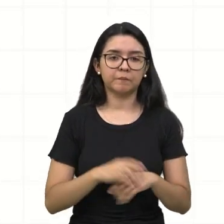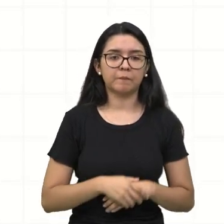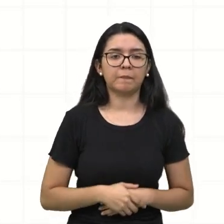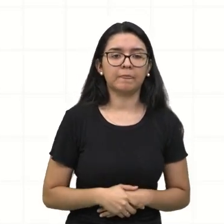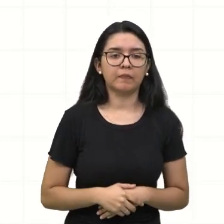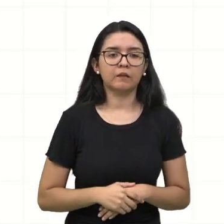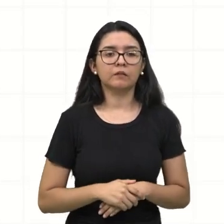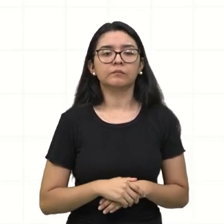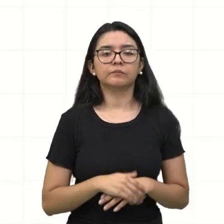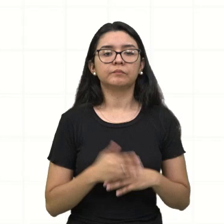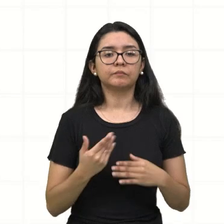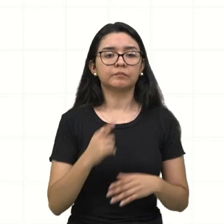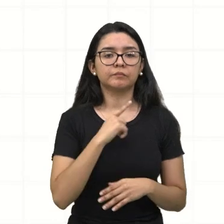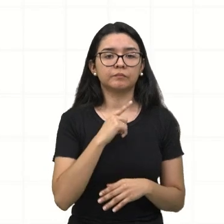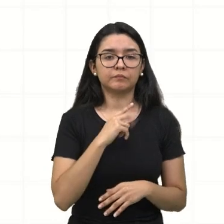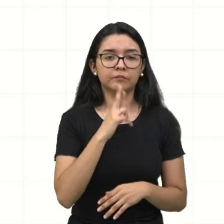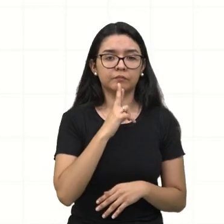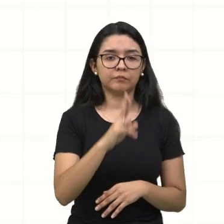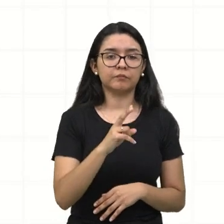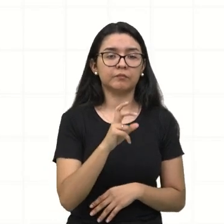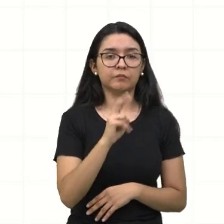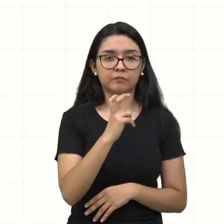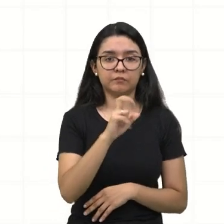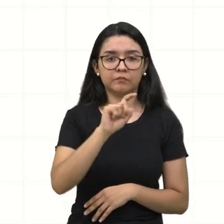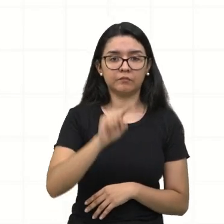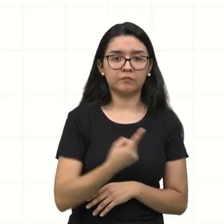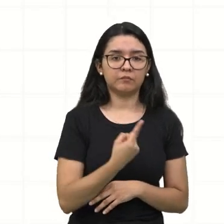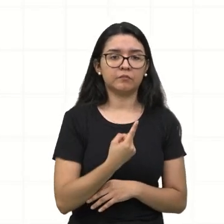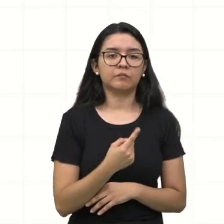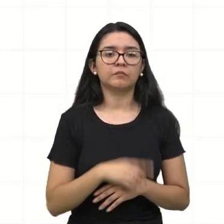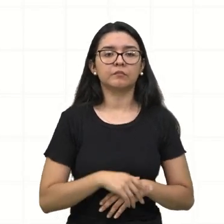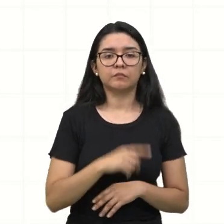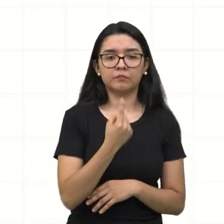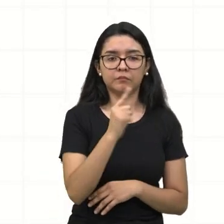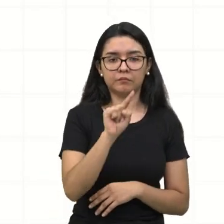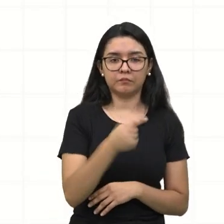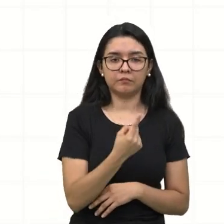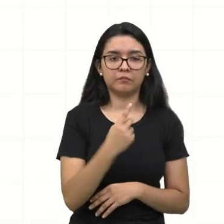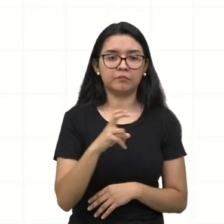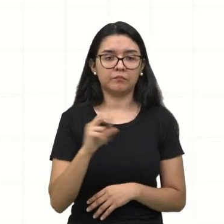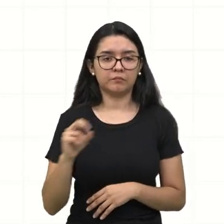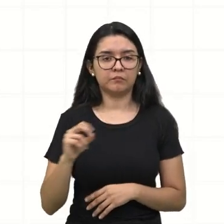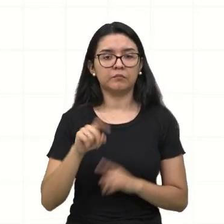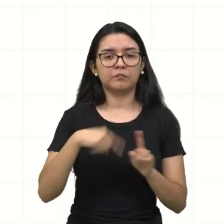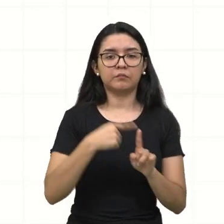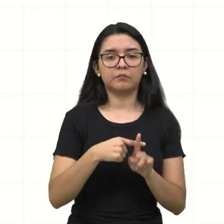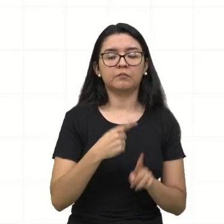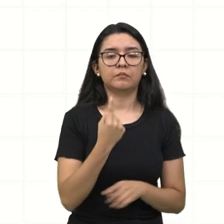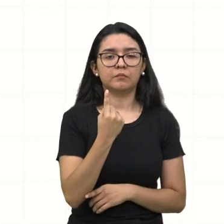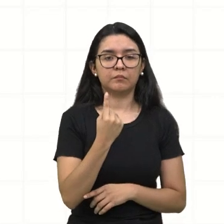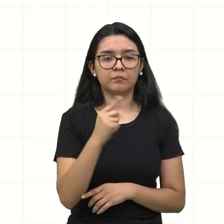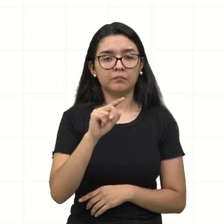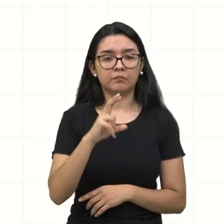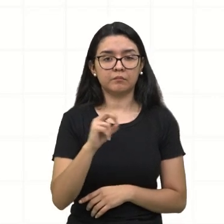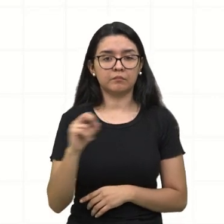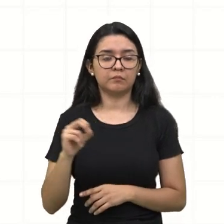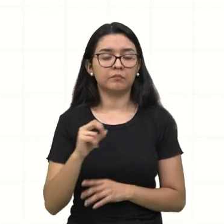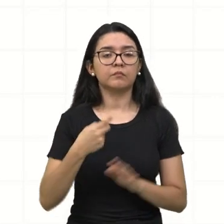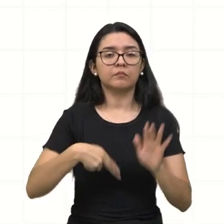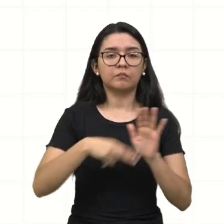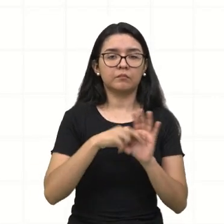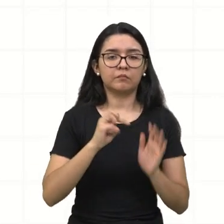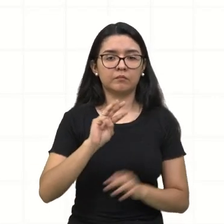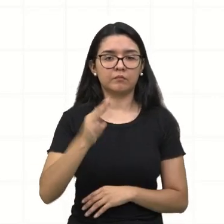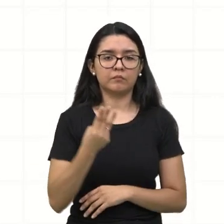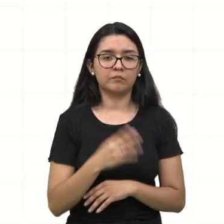mais 2.500, isso daqui dá 5.000. 1.500 mais 1.500 é igual a 3.000. Somando